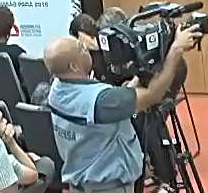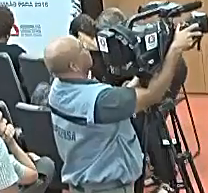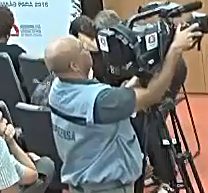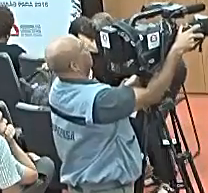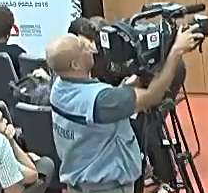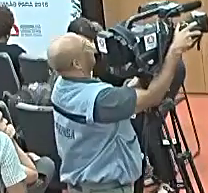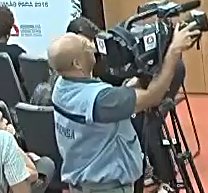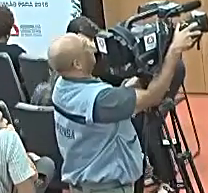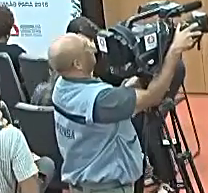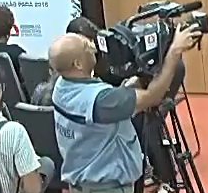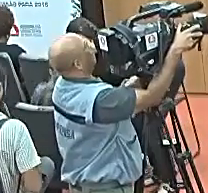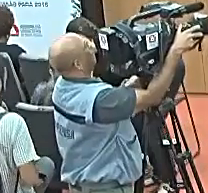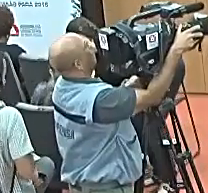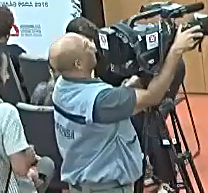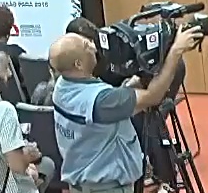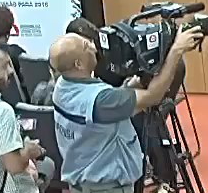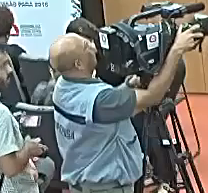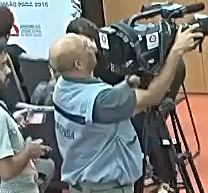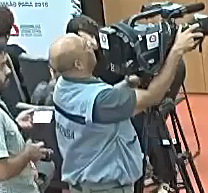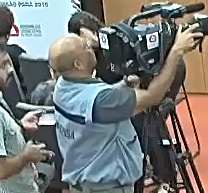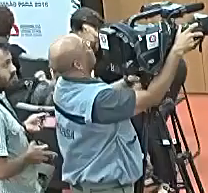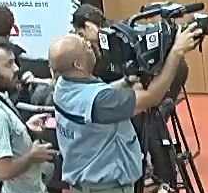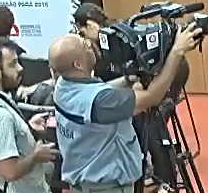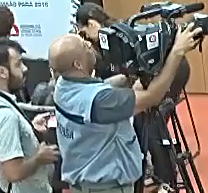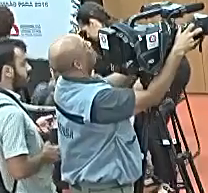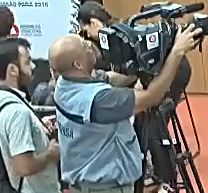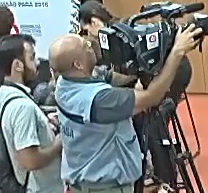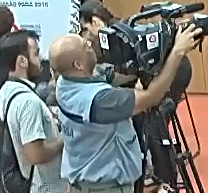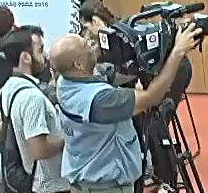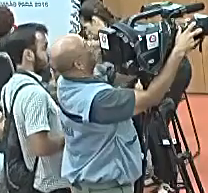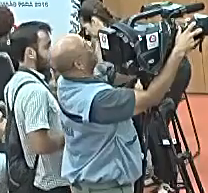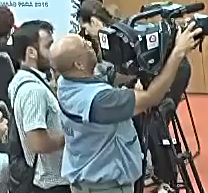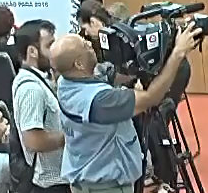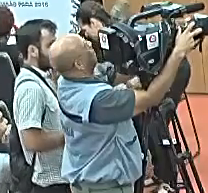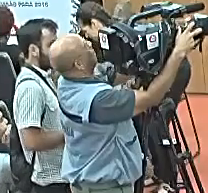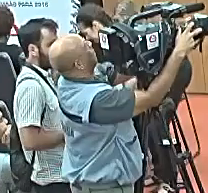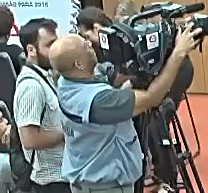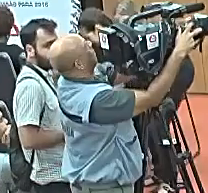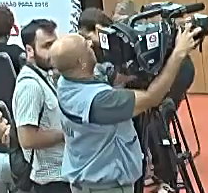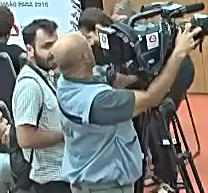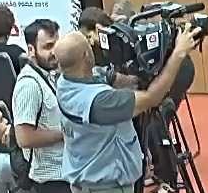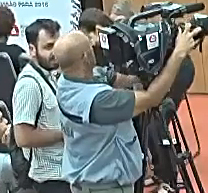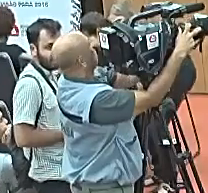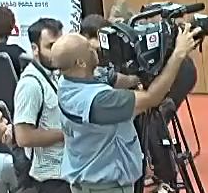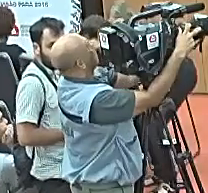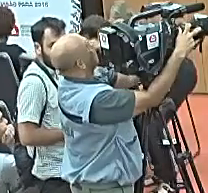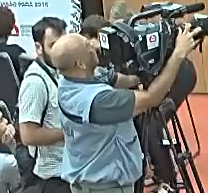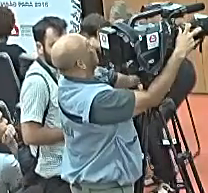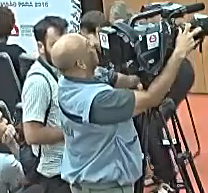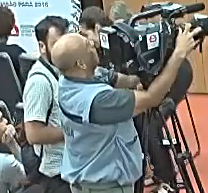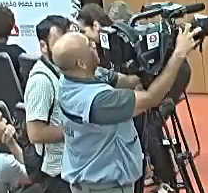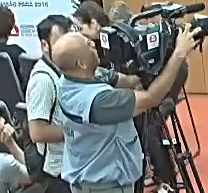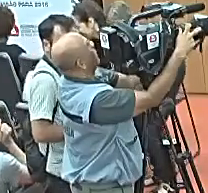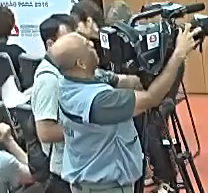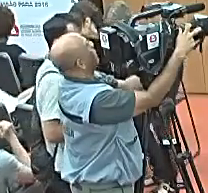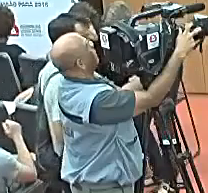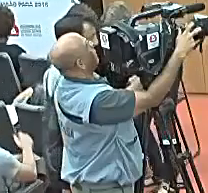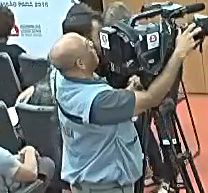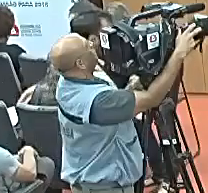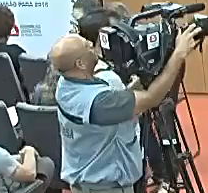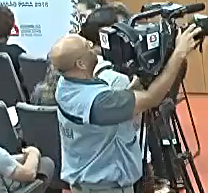da comissão de participação popular sesa nosso colega de governo e planejamento